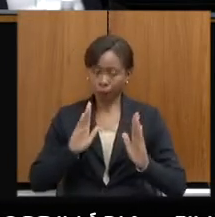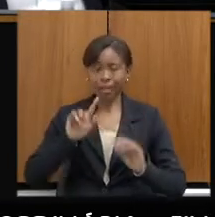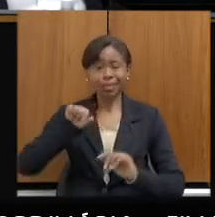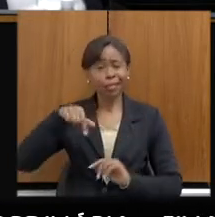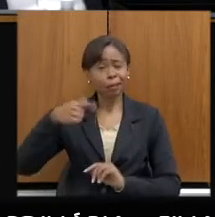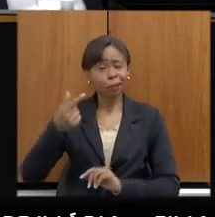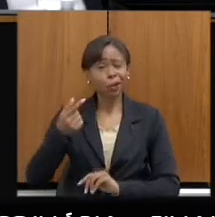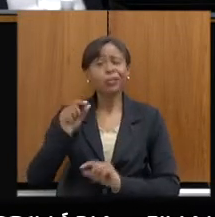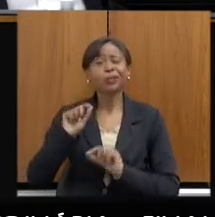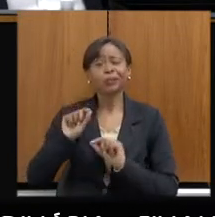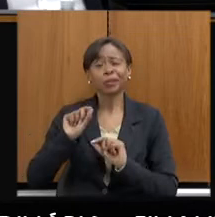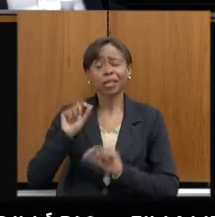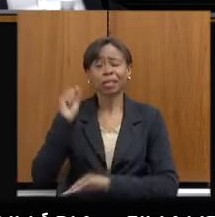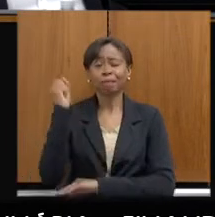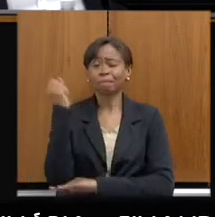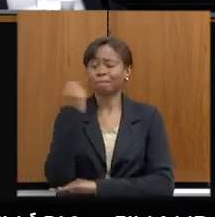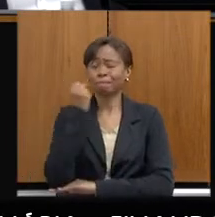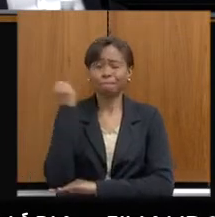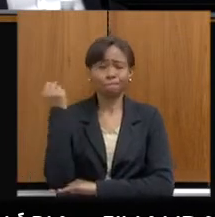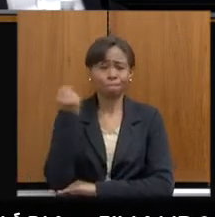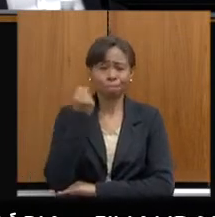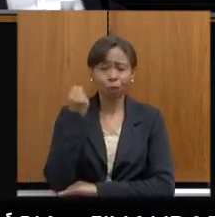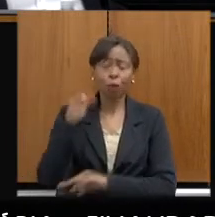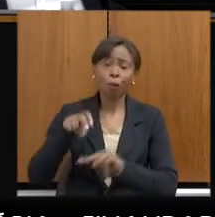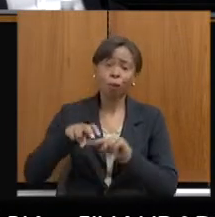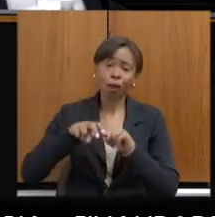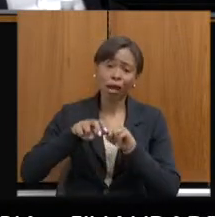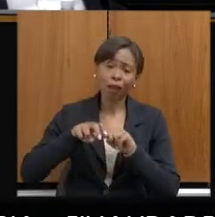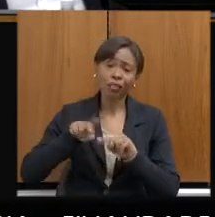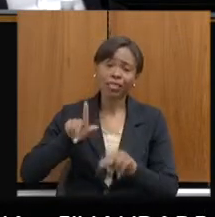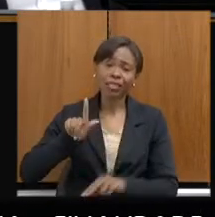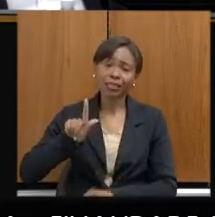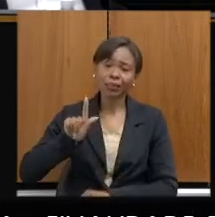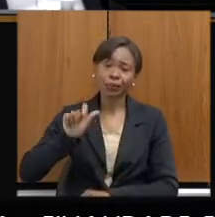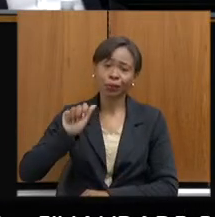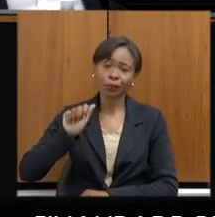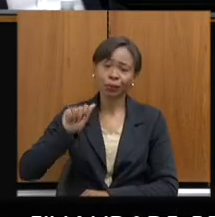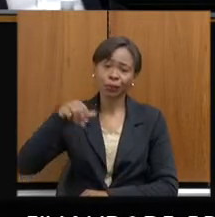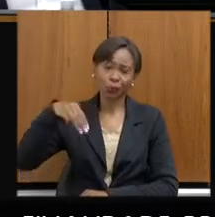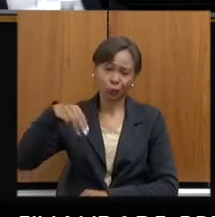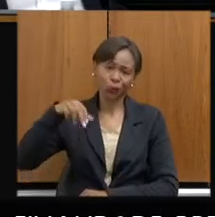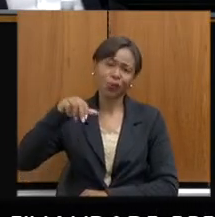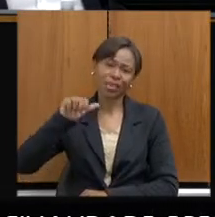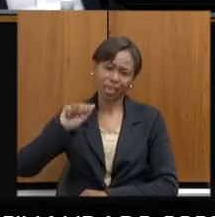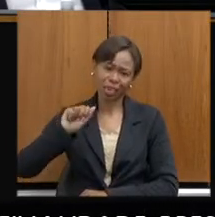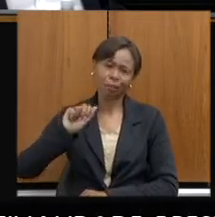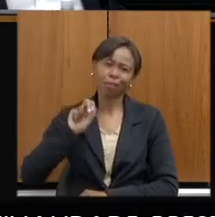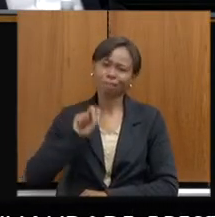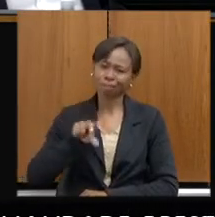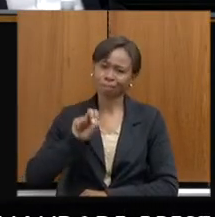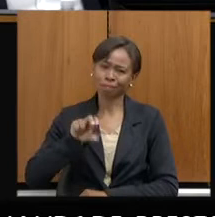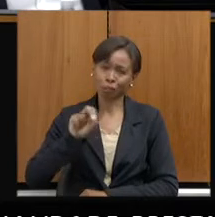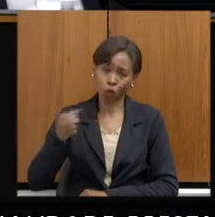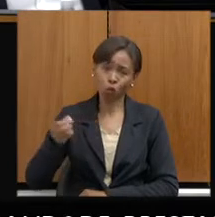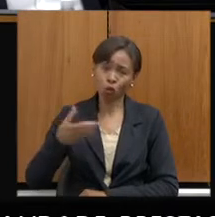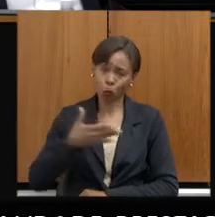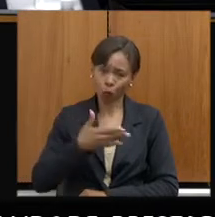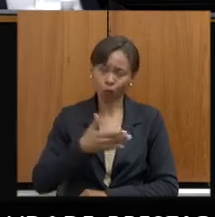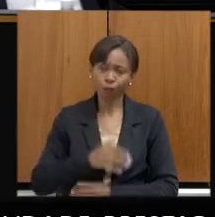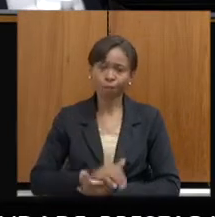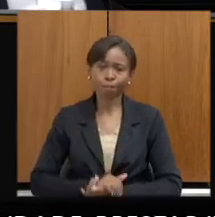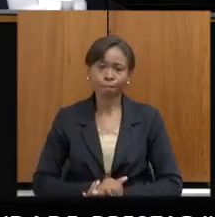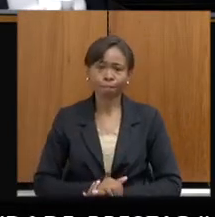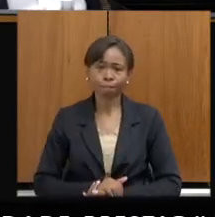por causa da Valente Gama que foi aí uma incidência muito elevada e óbito também pode passar